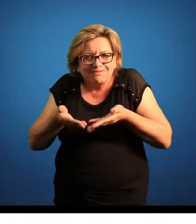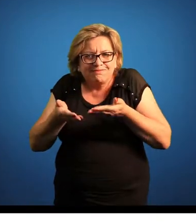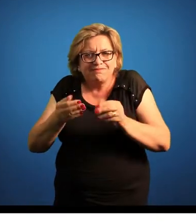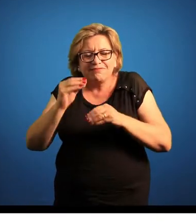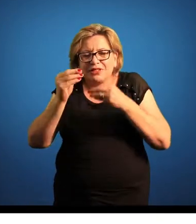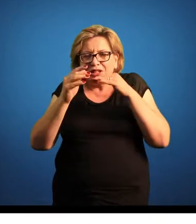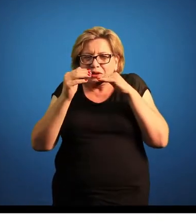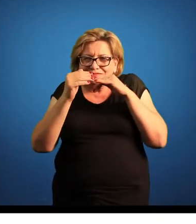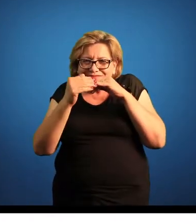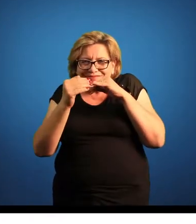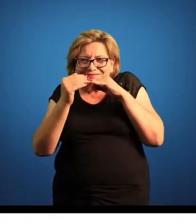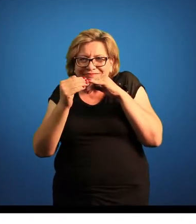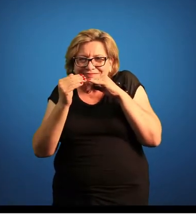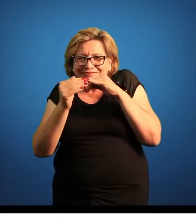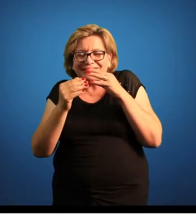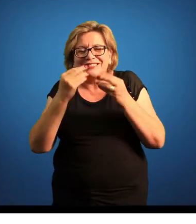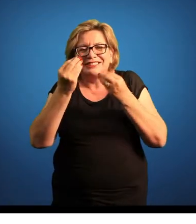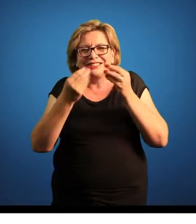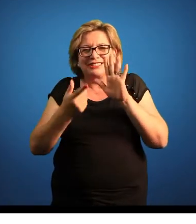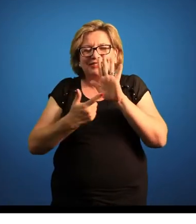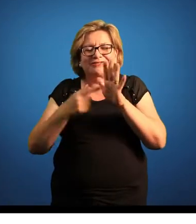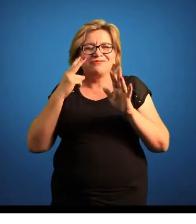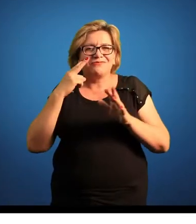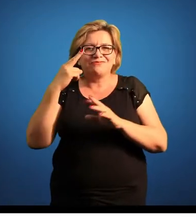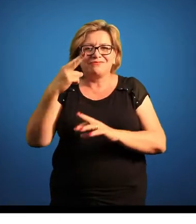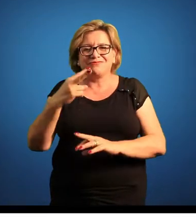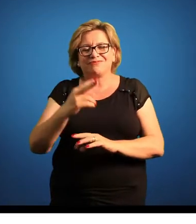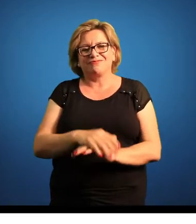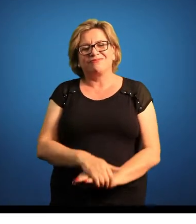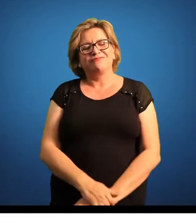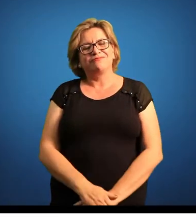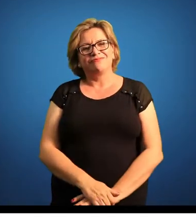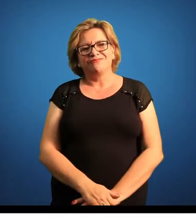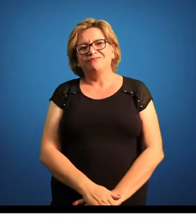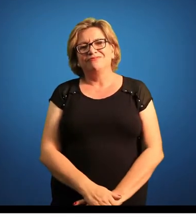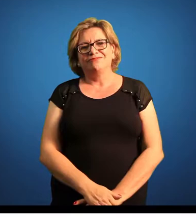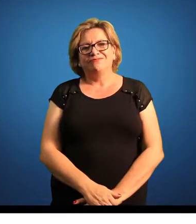extremidades dessa colônia. Vamos lá.